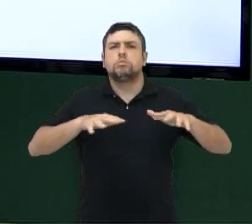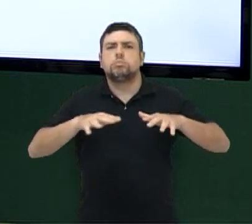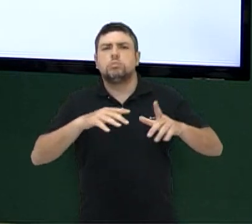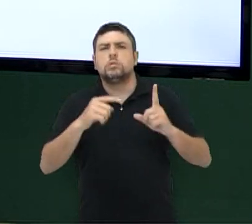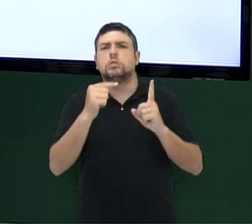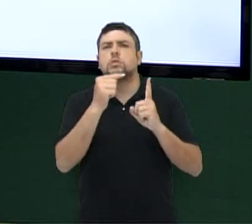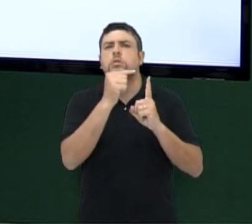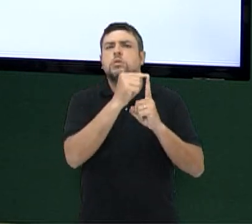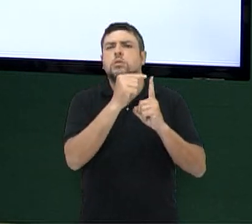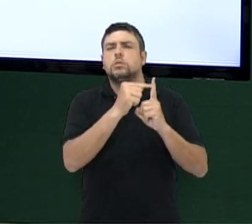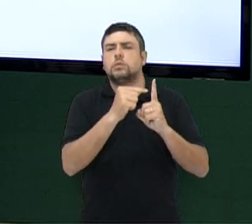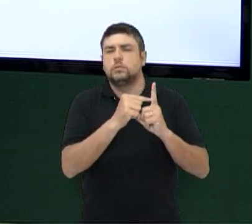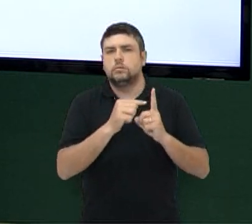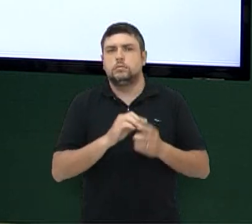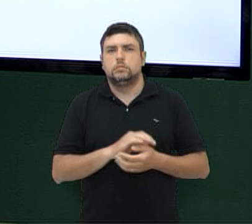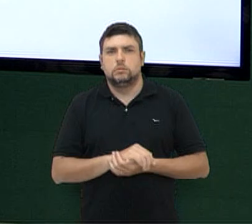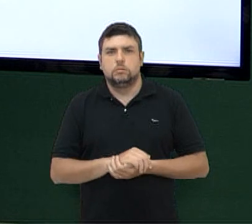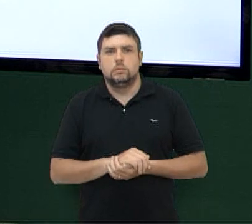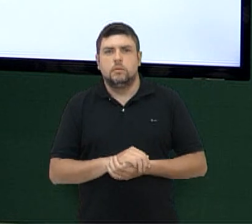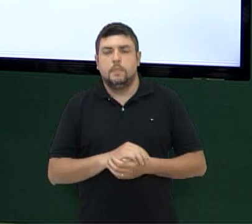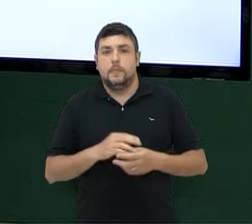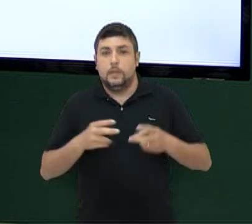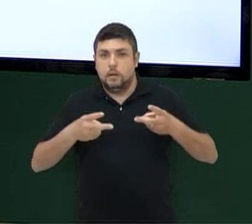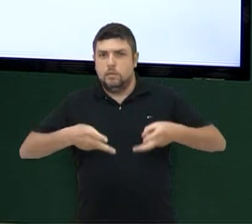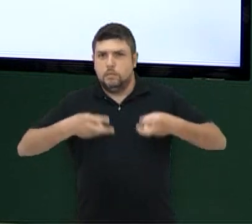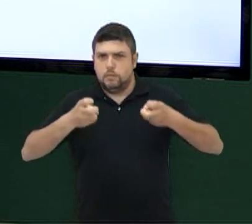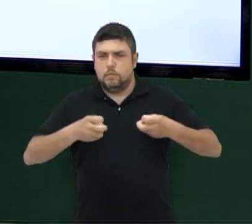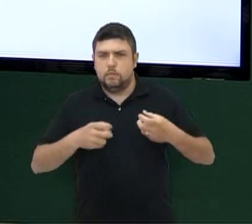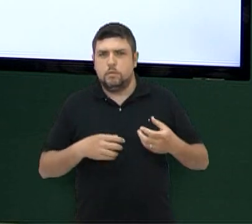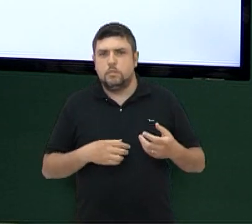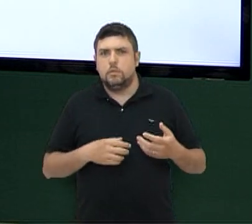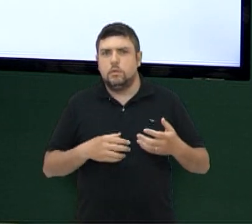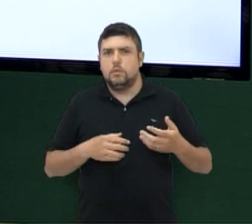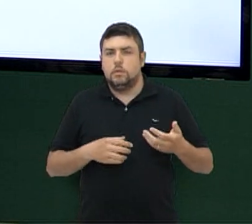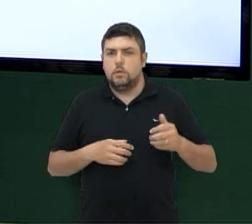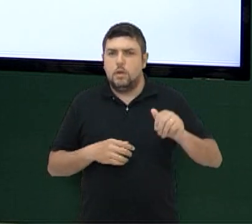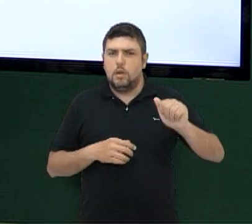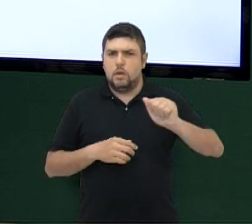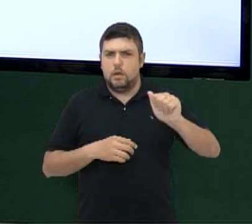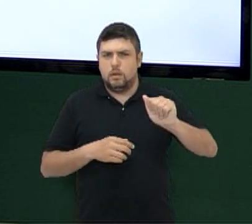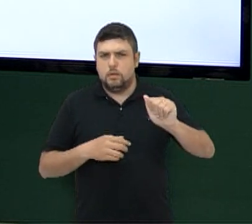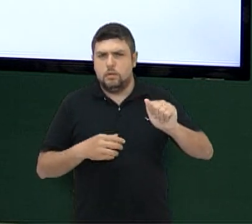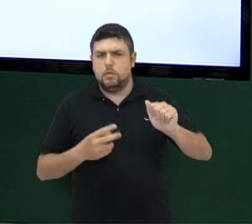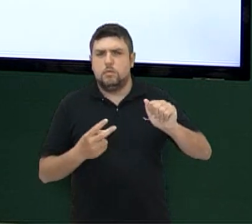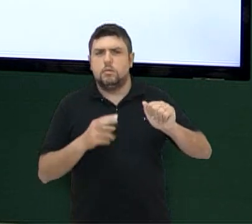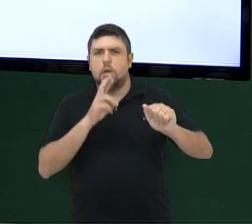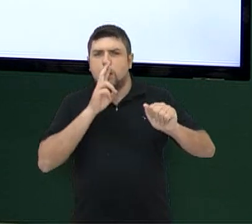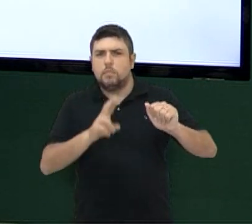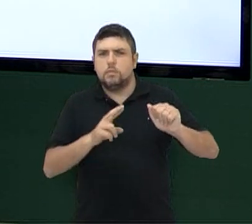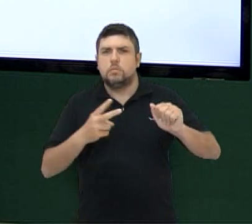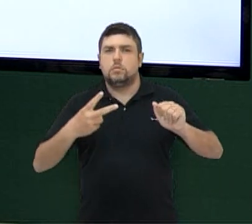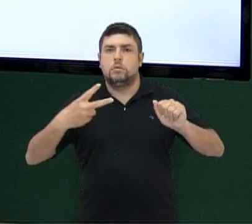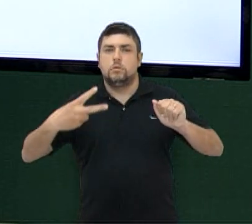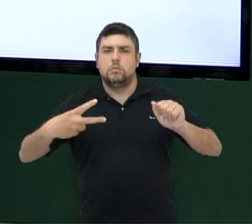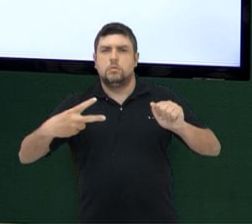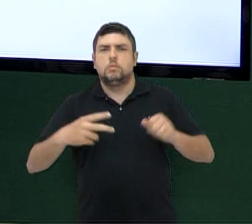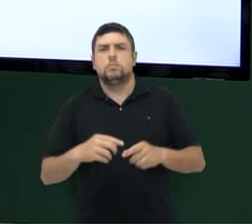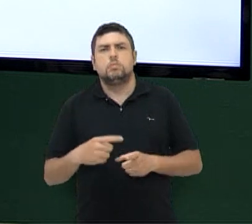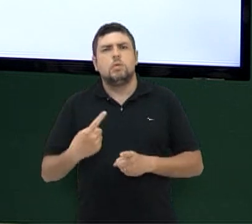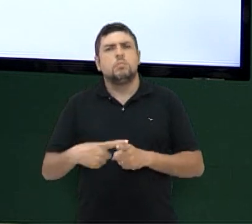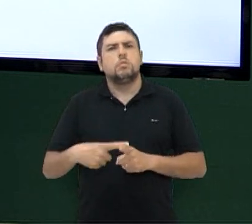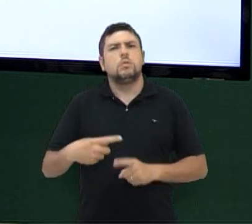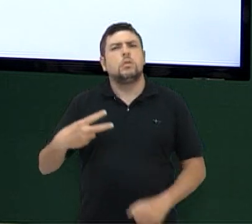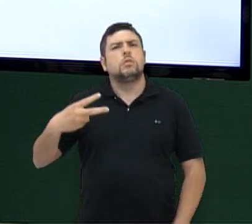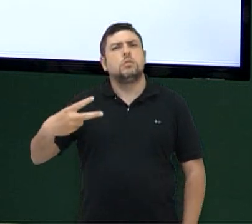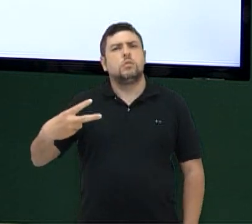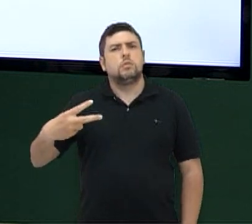certo? Percebam que aqui a aceleração deu 2, né? E por que deu 2? Vejam que ele está